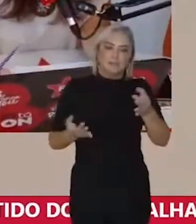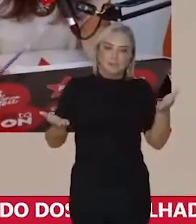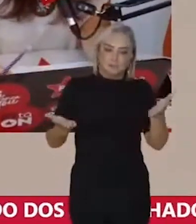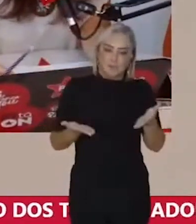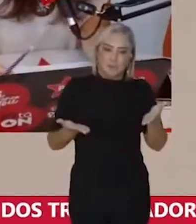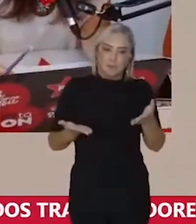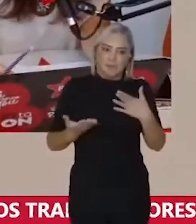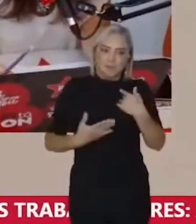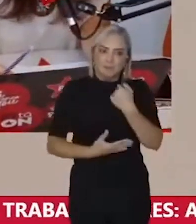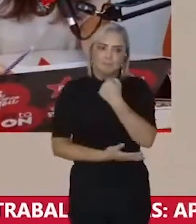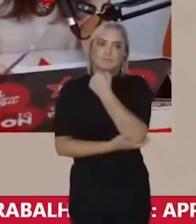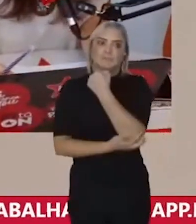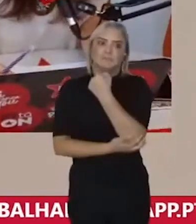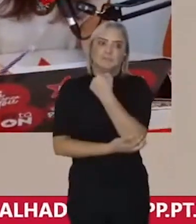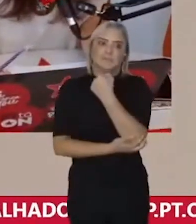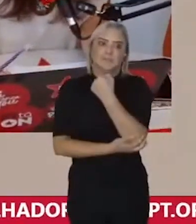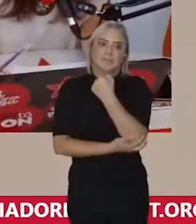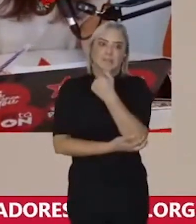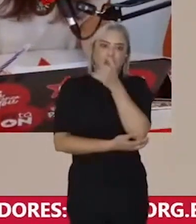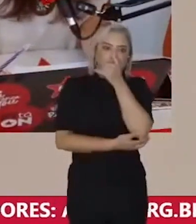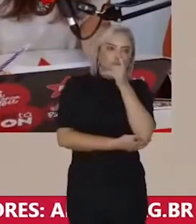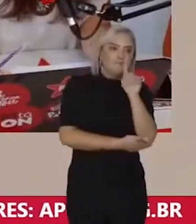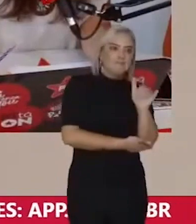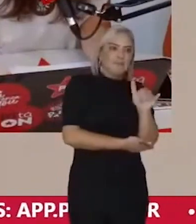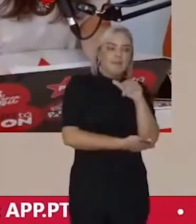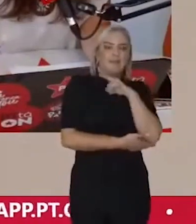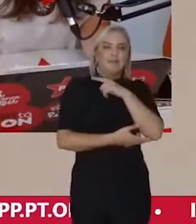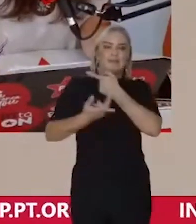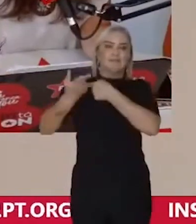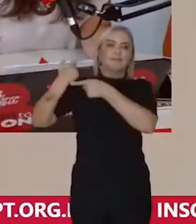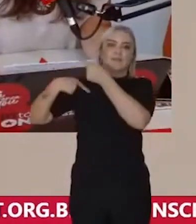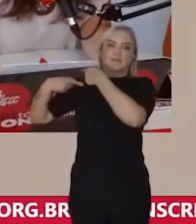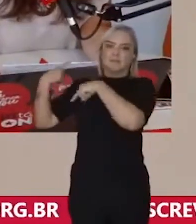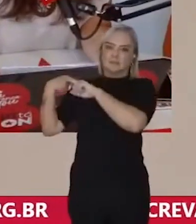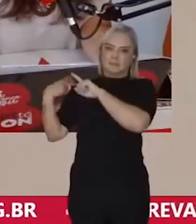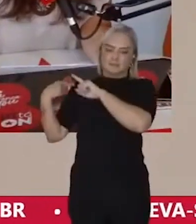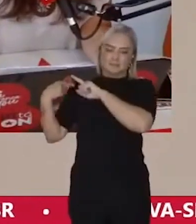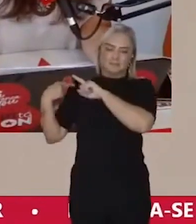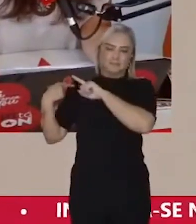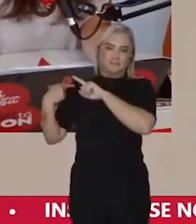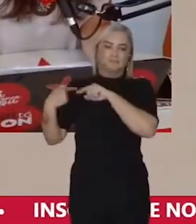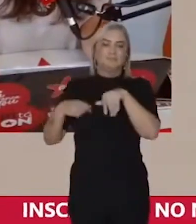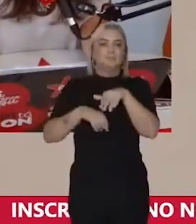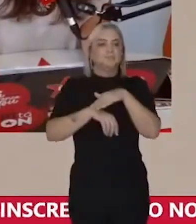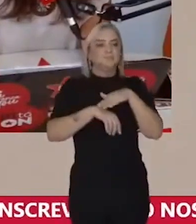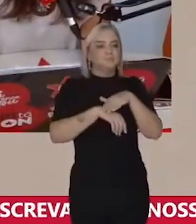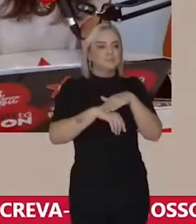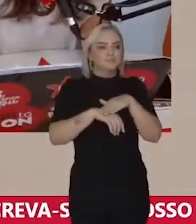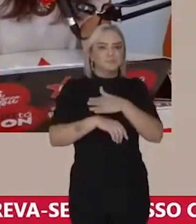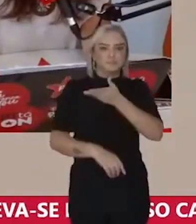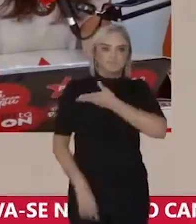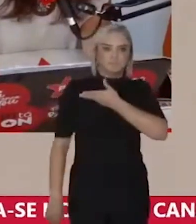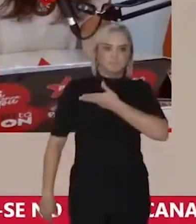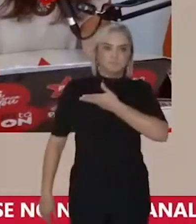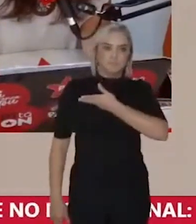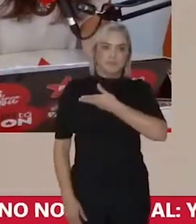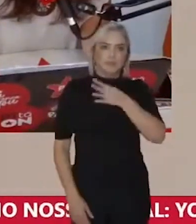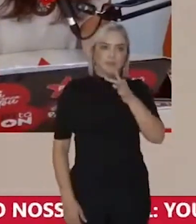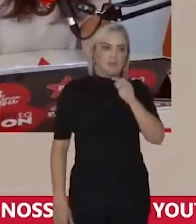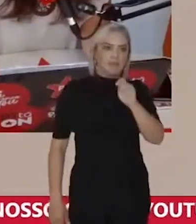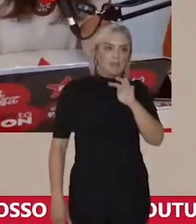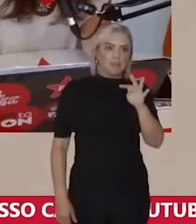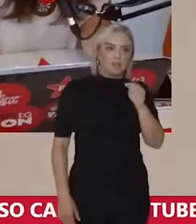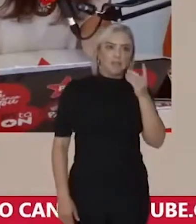é mais de resistência, é mais de evitar que nós tenhamos um retrocesso. E, conversando com o nosso amigo Nildo Tato, que é